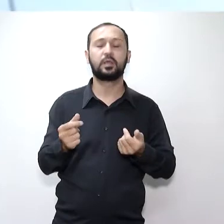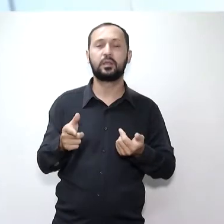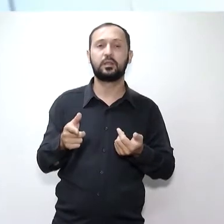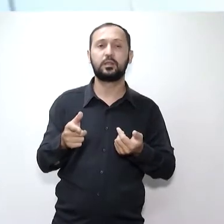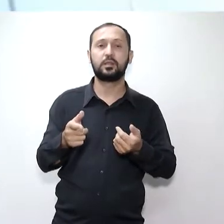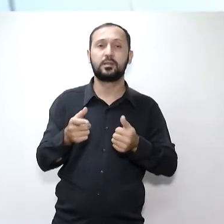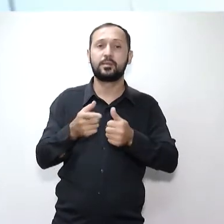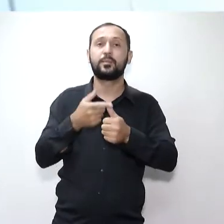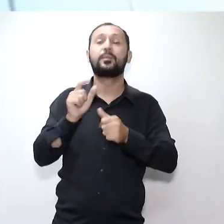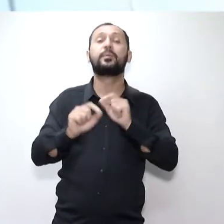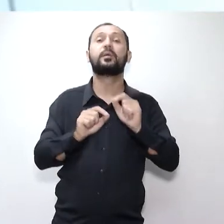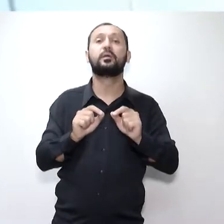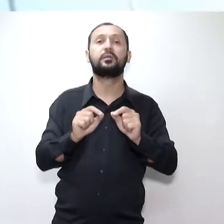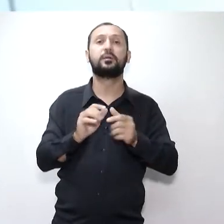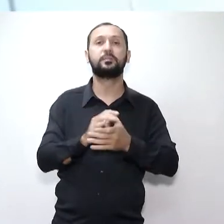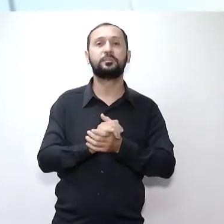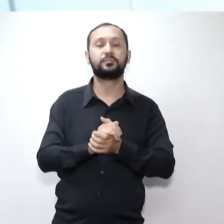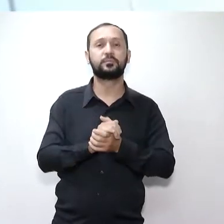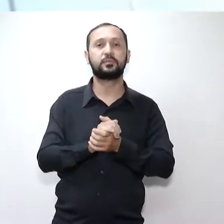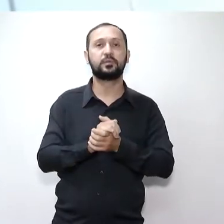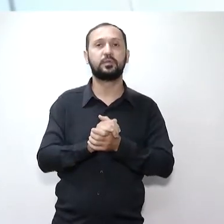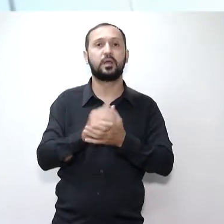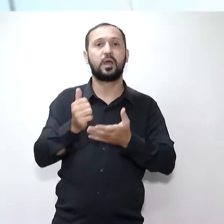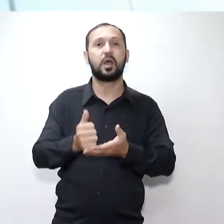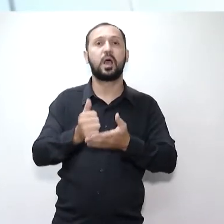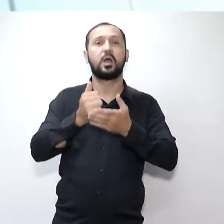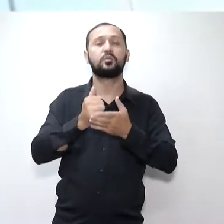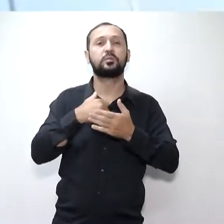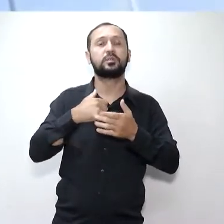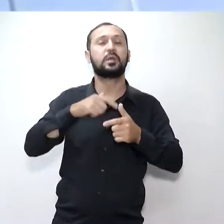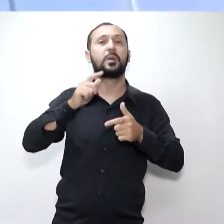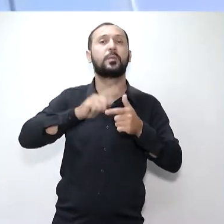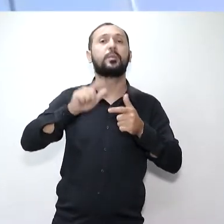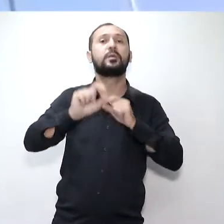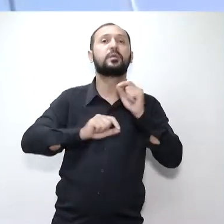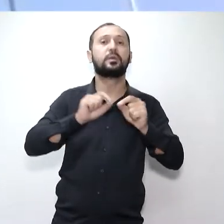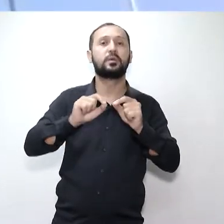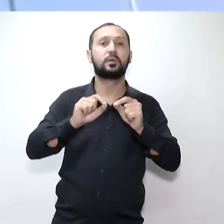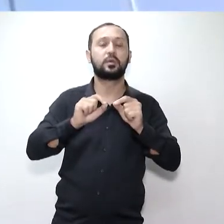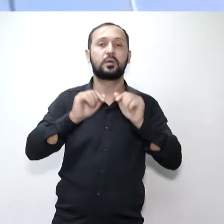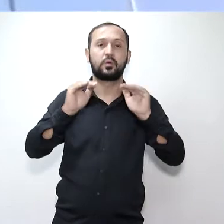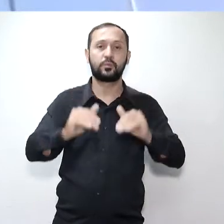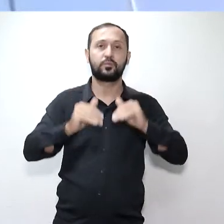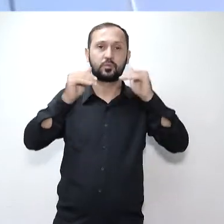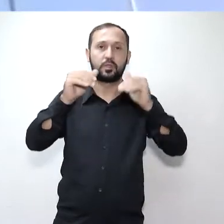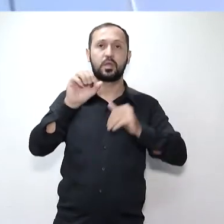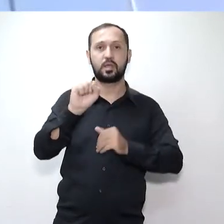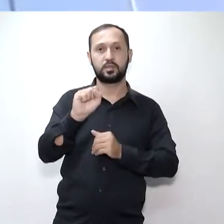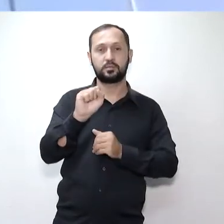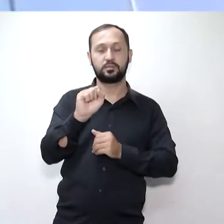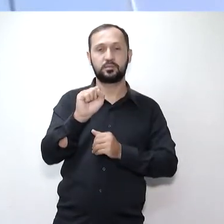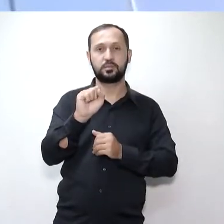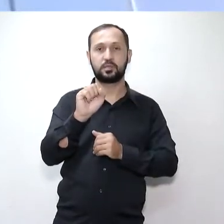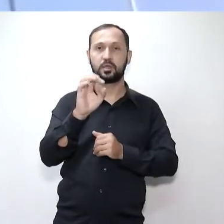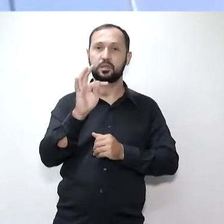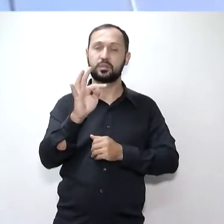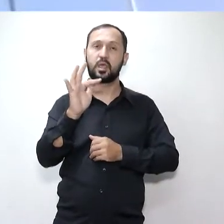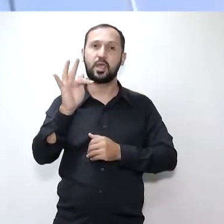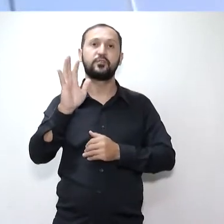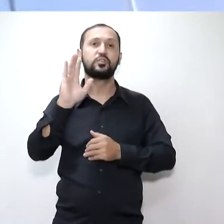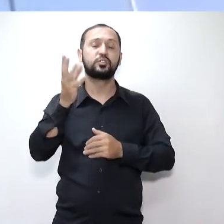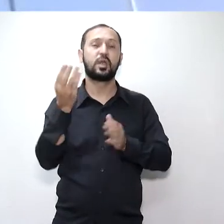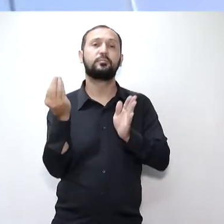Esse projeto, ele vem, em primeiro lugar, quebrar um paradigma que